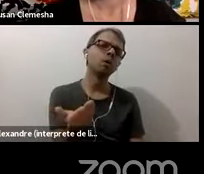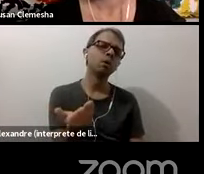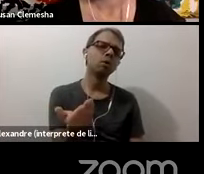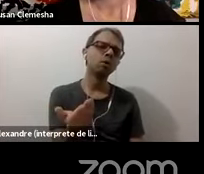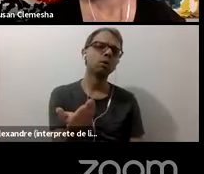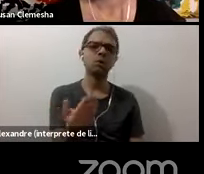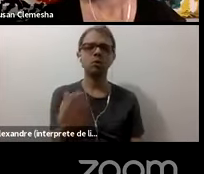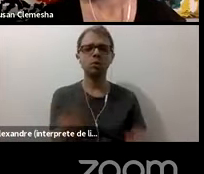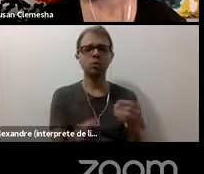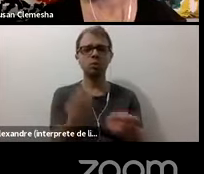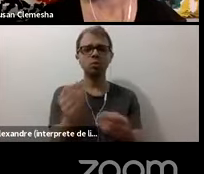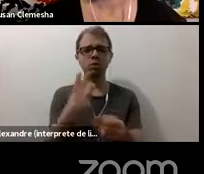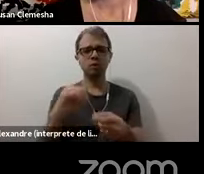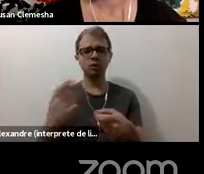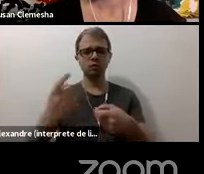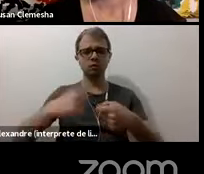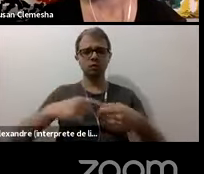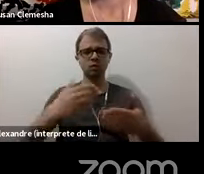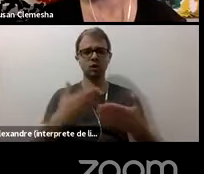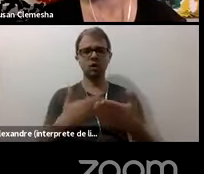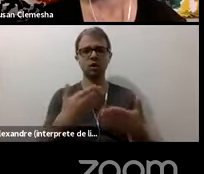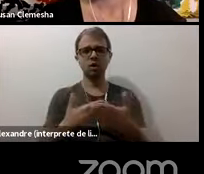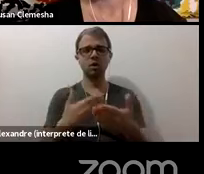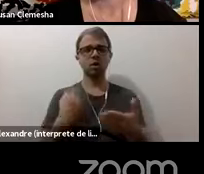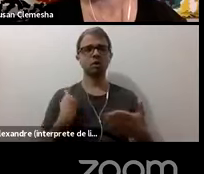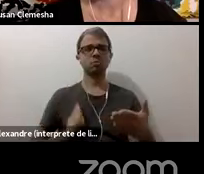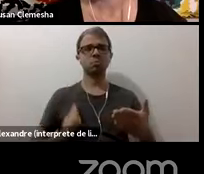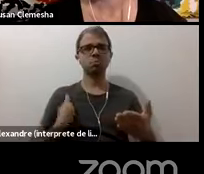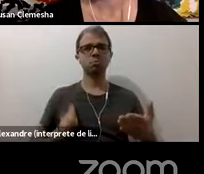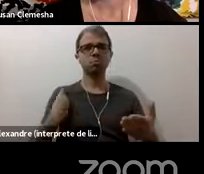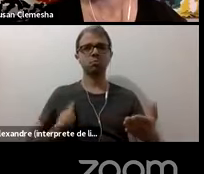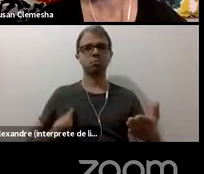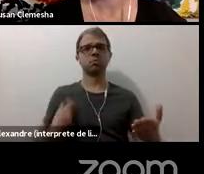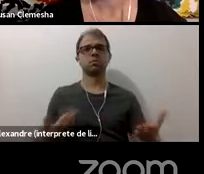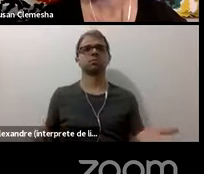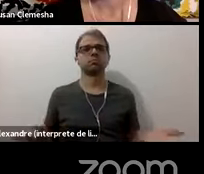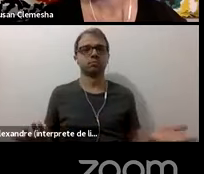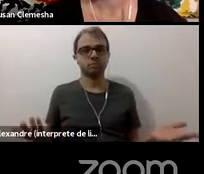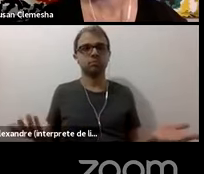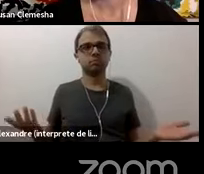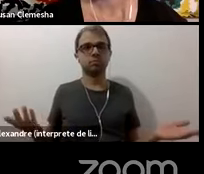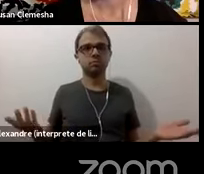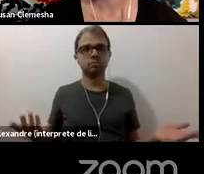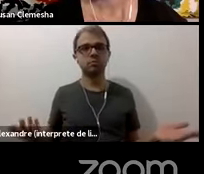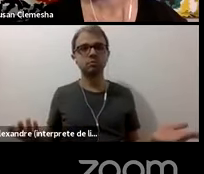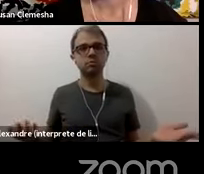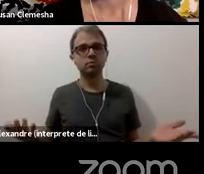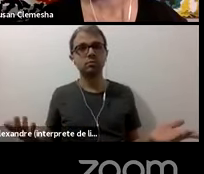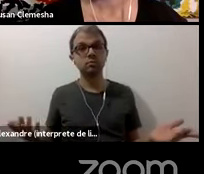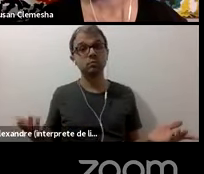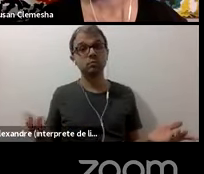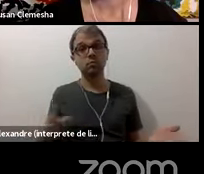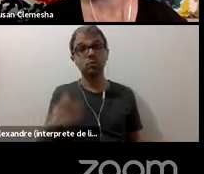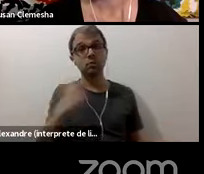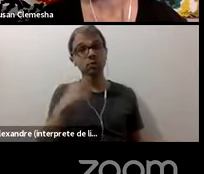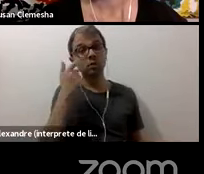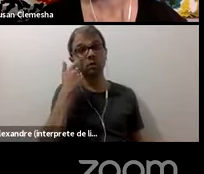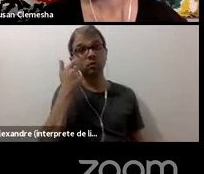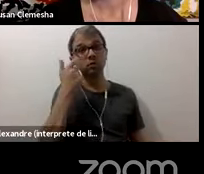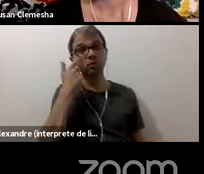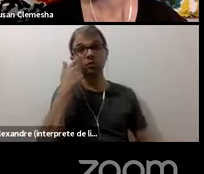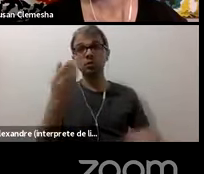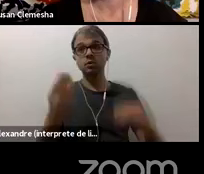retorno presencial, se ele precisa ser ampliado, considerar que esses territórios, né, a